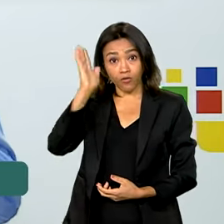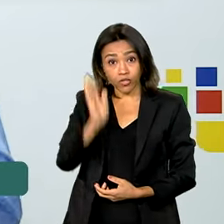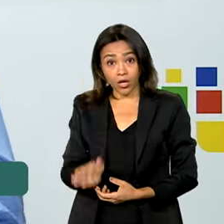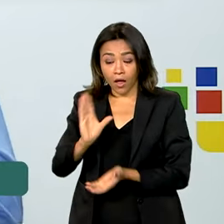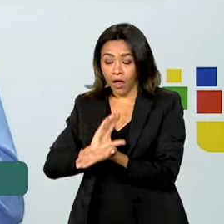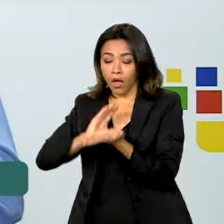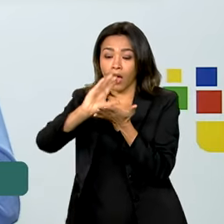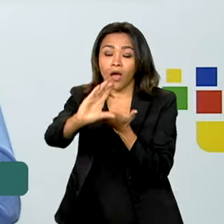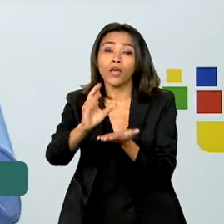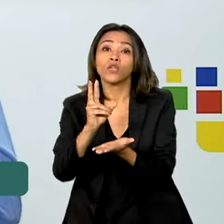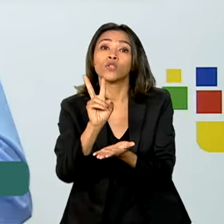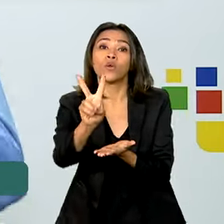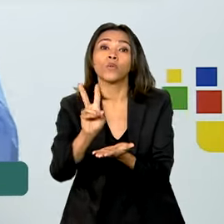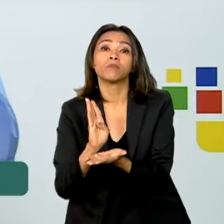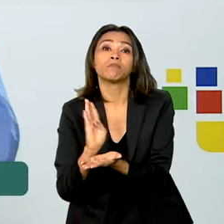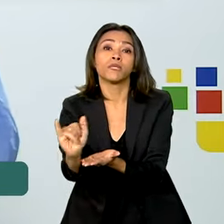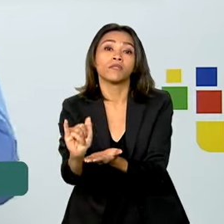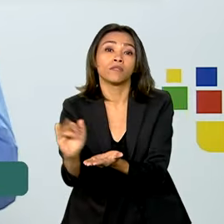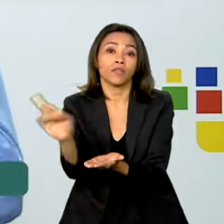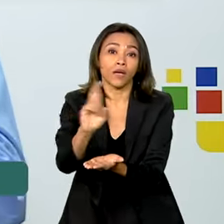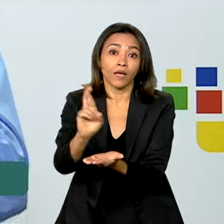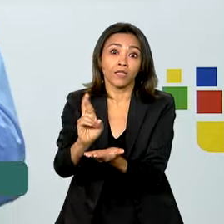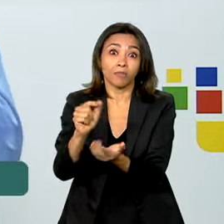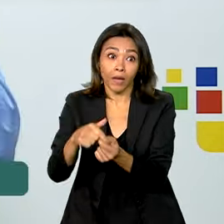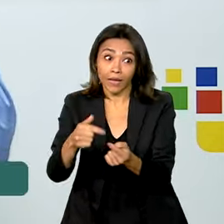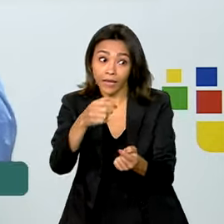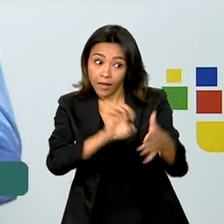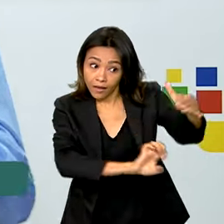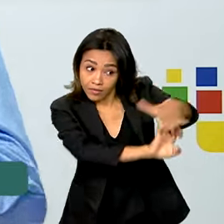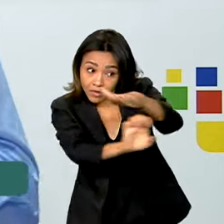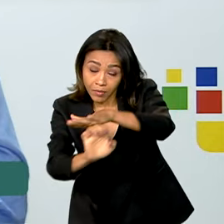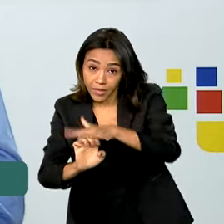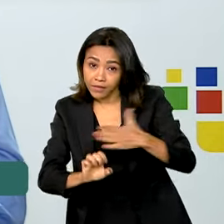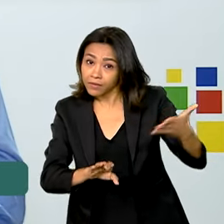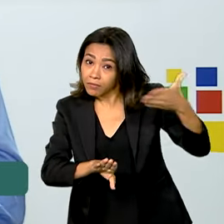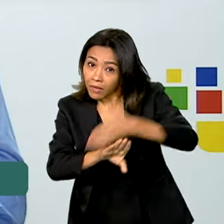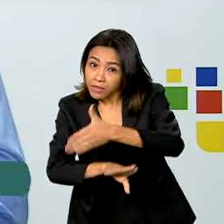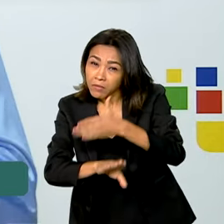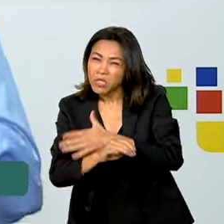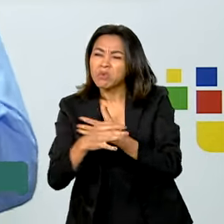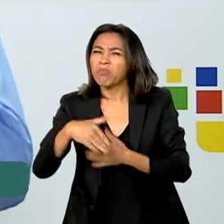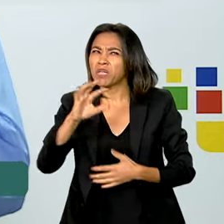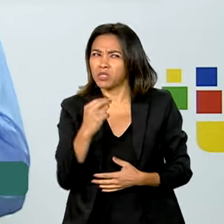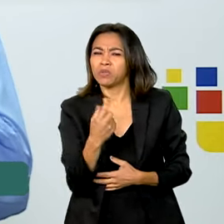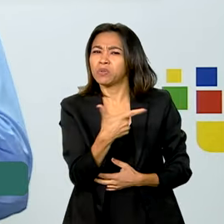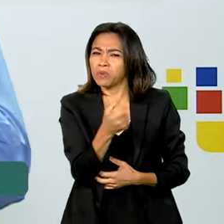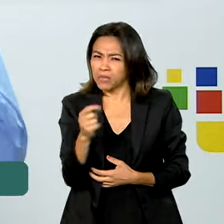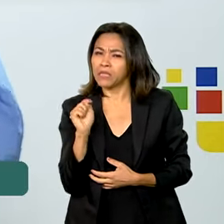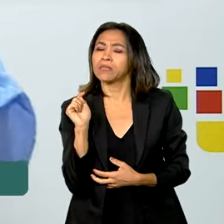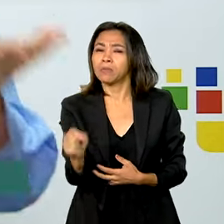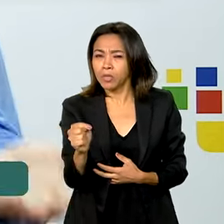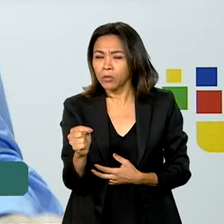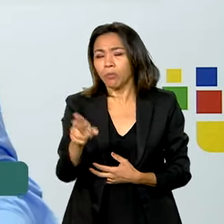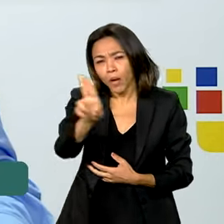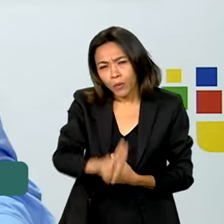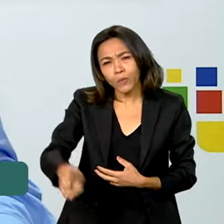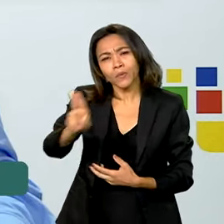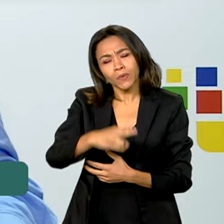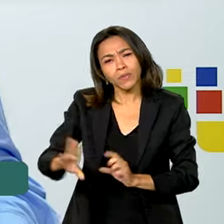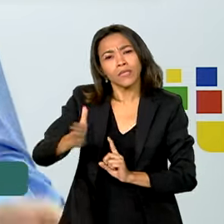de R$ 2 bilhões para atrair cerca de 200 mil empresas para a era das